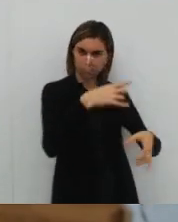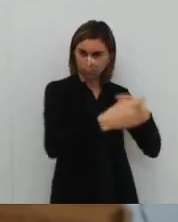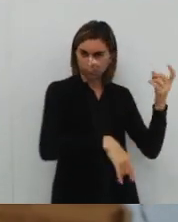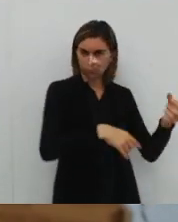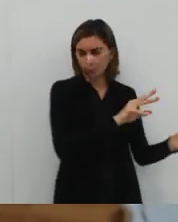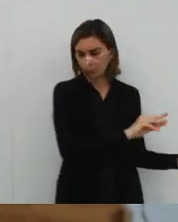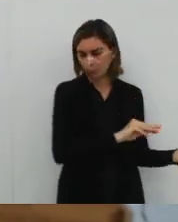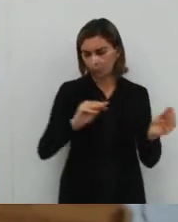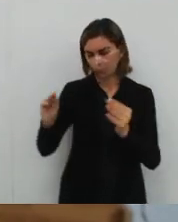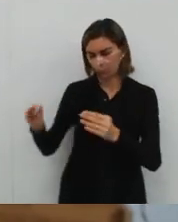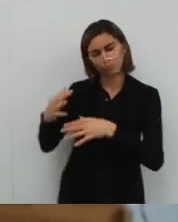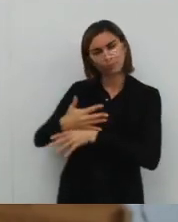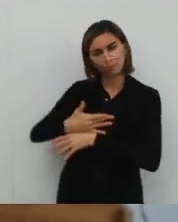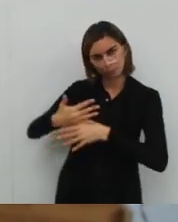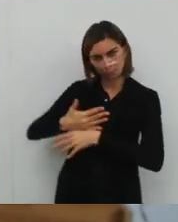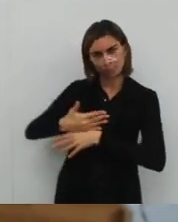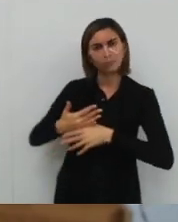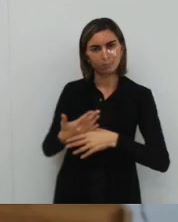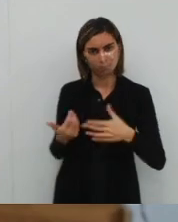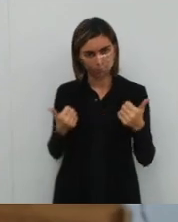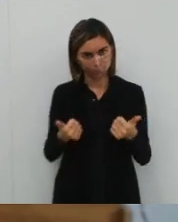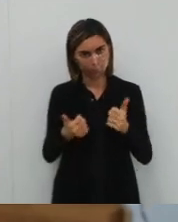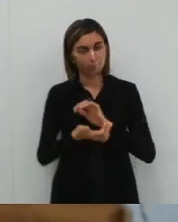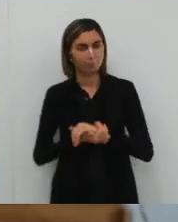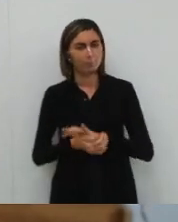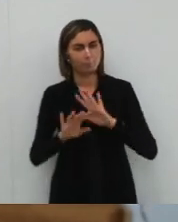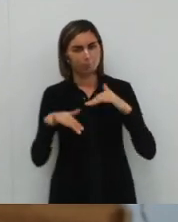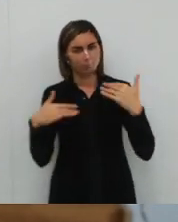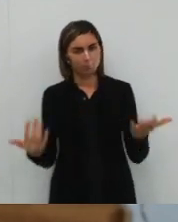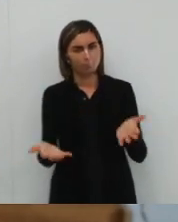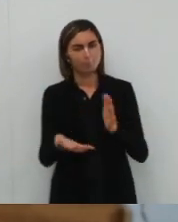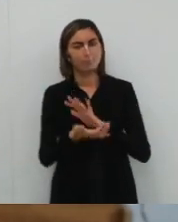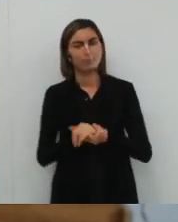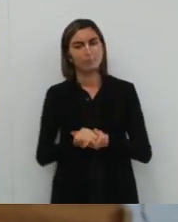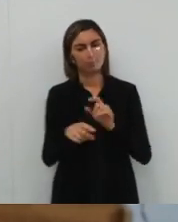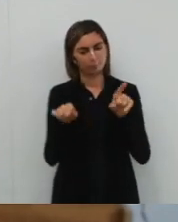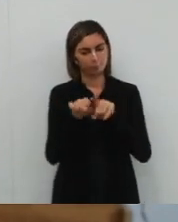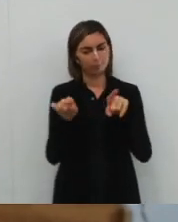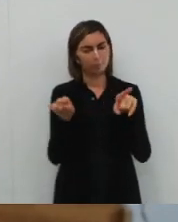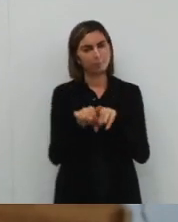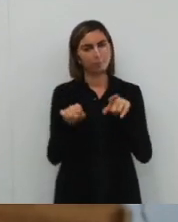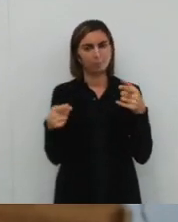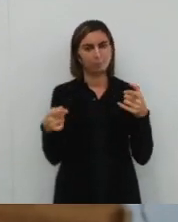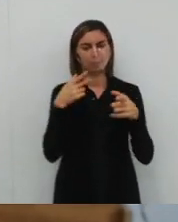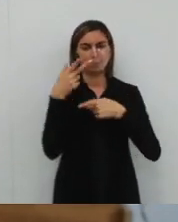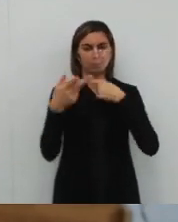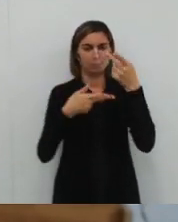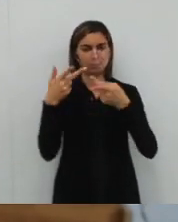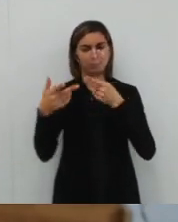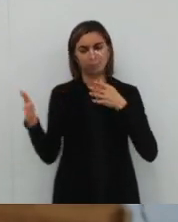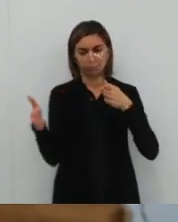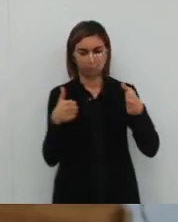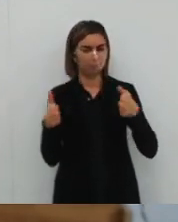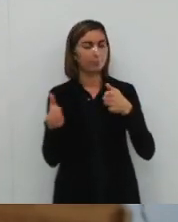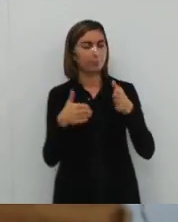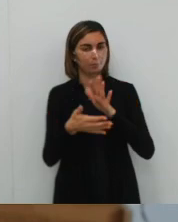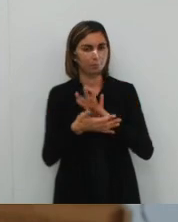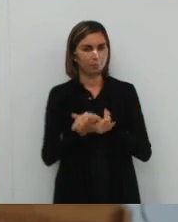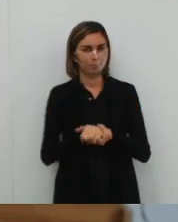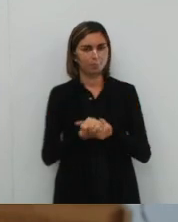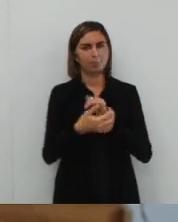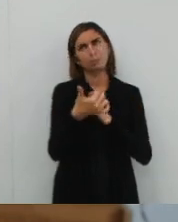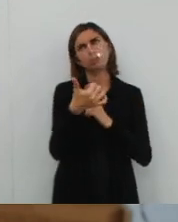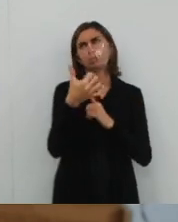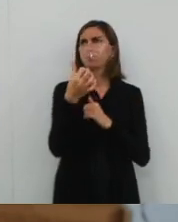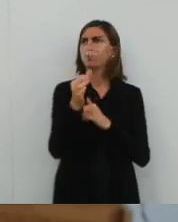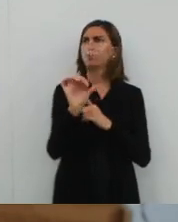campo para a cidade. Bom, então, também nós devemos dizer que nesse momento, na década de